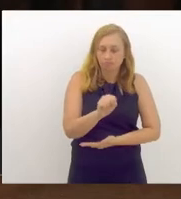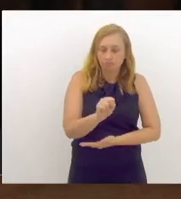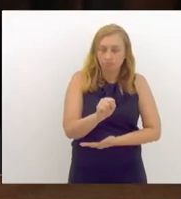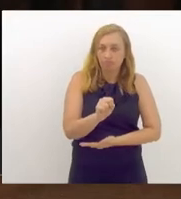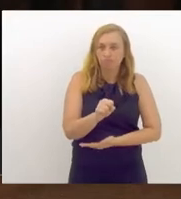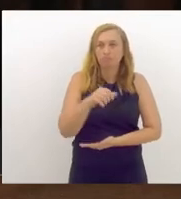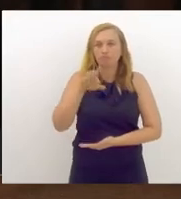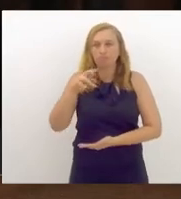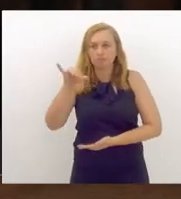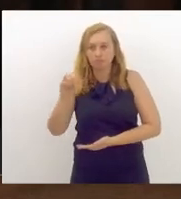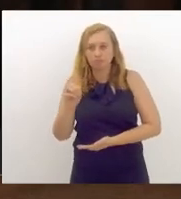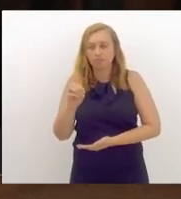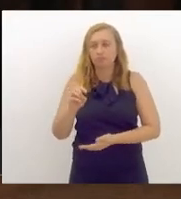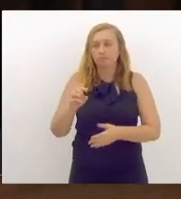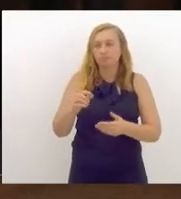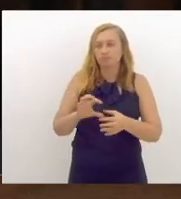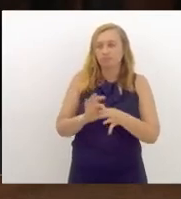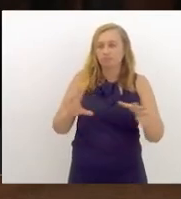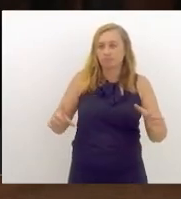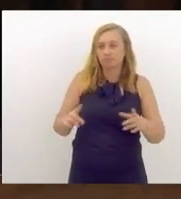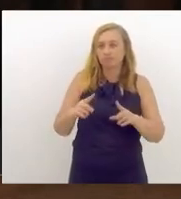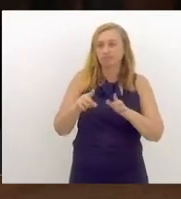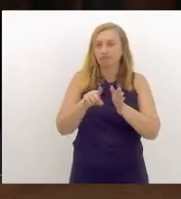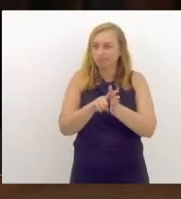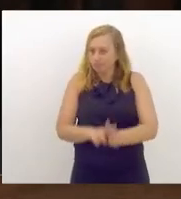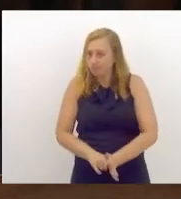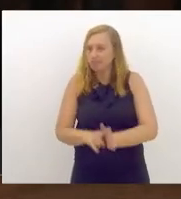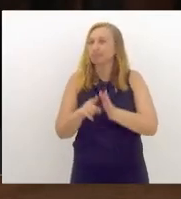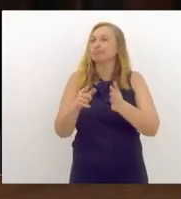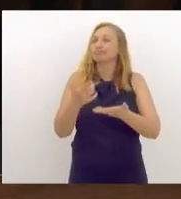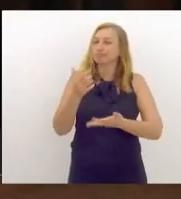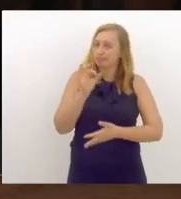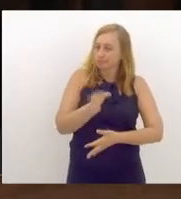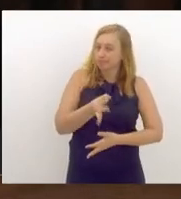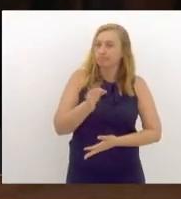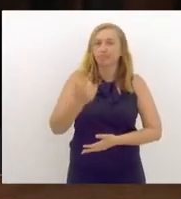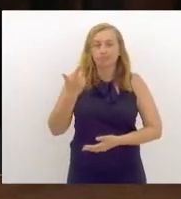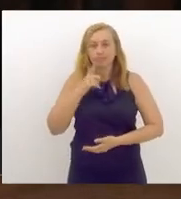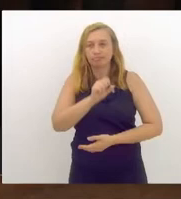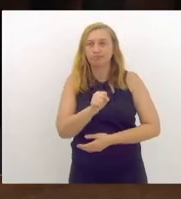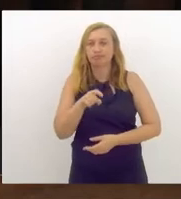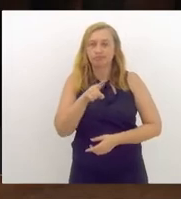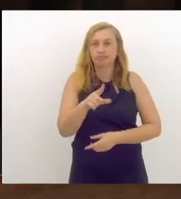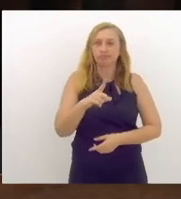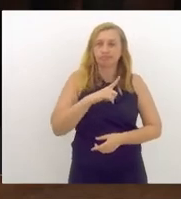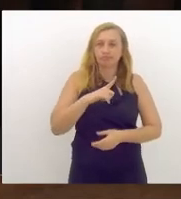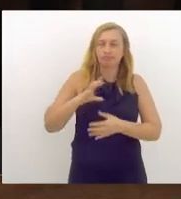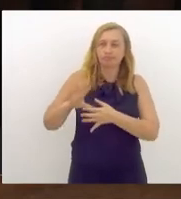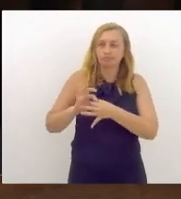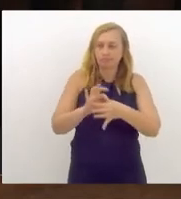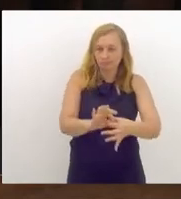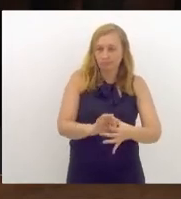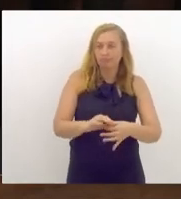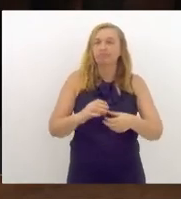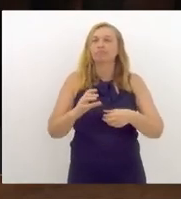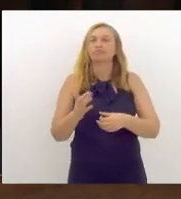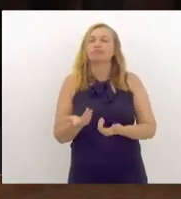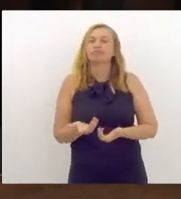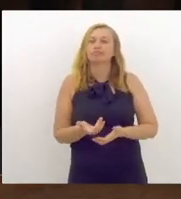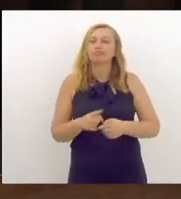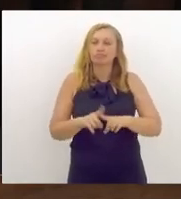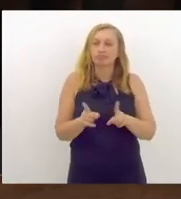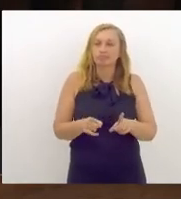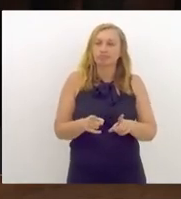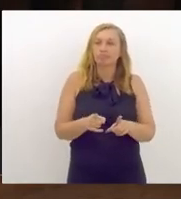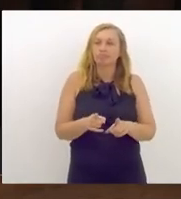aí o Mauro vai deixar de ser pessimista né E aí a gente consiga de Fato né porque aí você teve esse ganho institucional né que mas